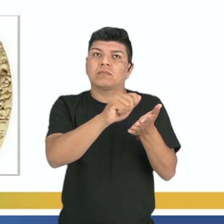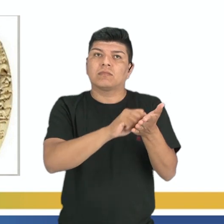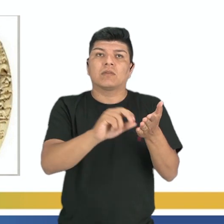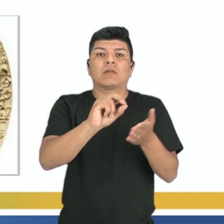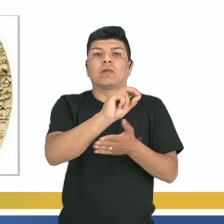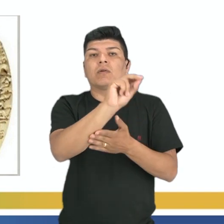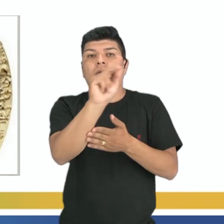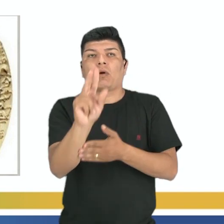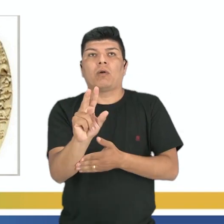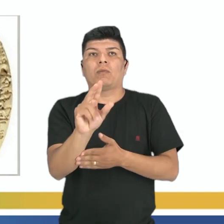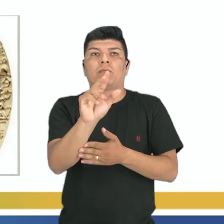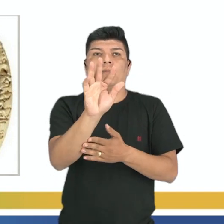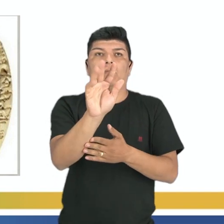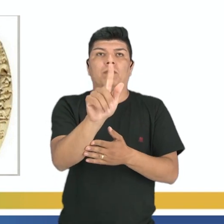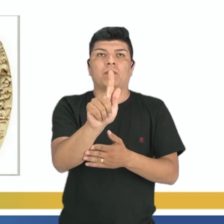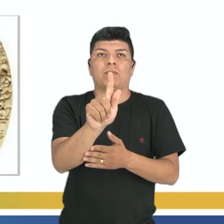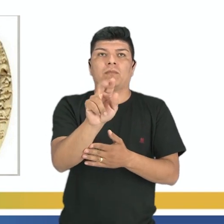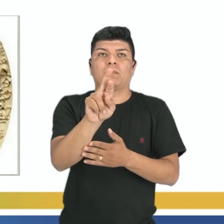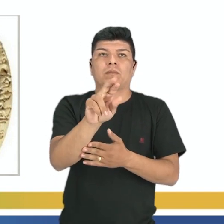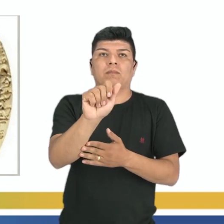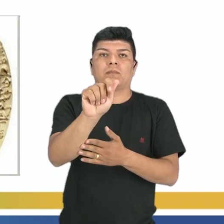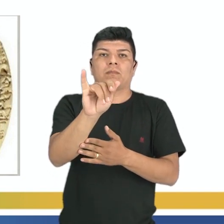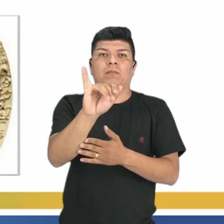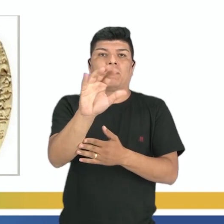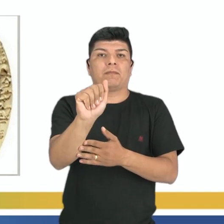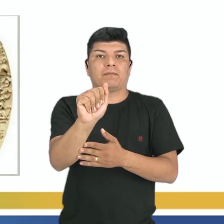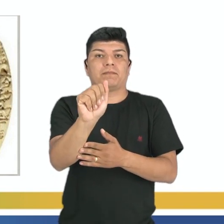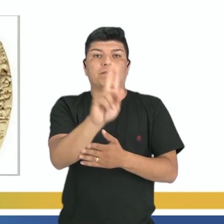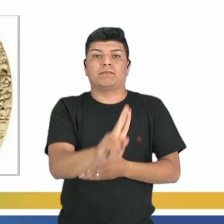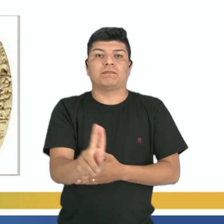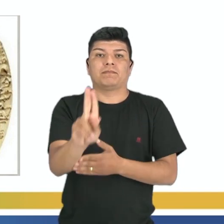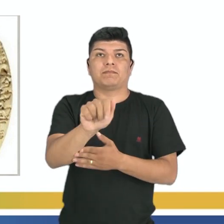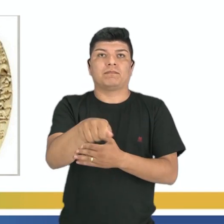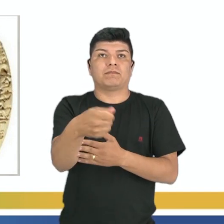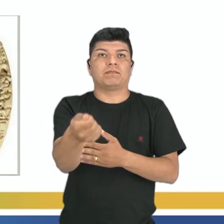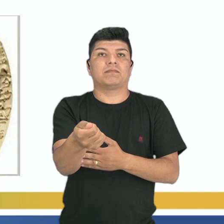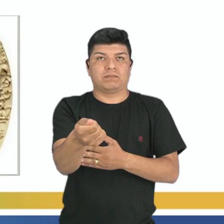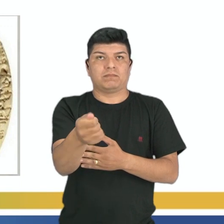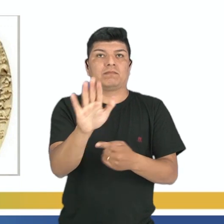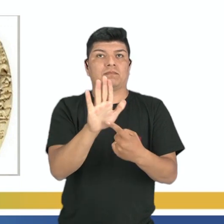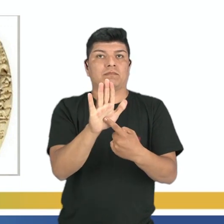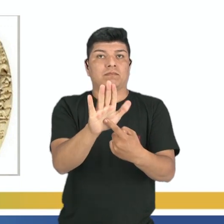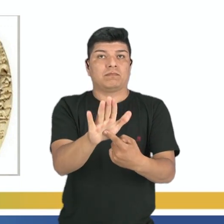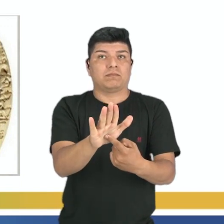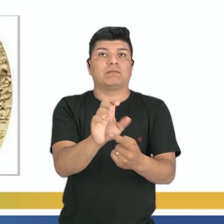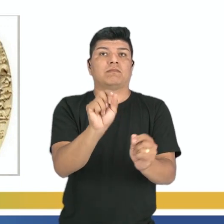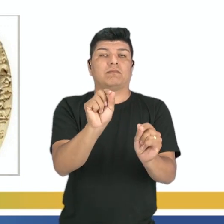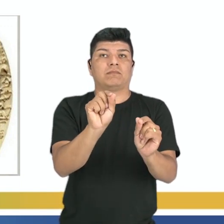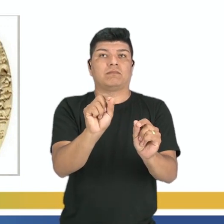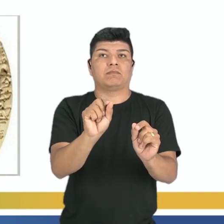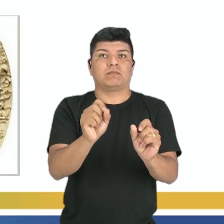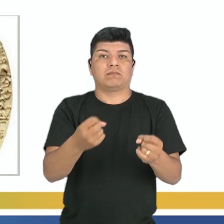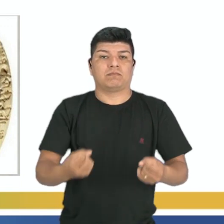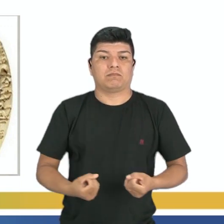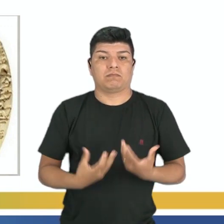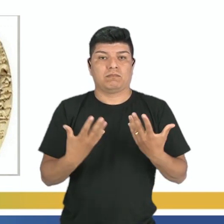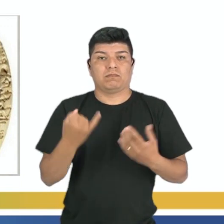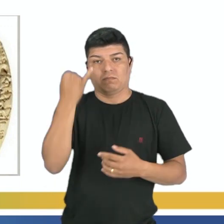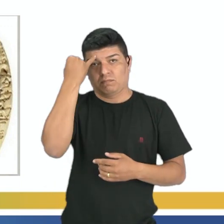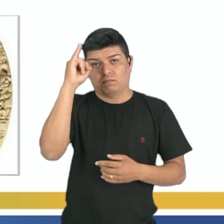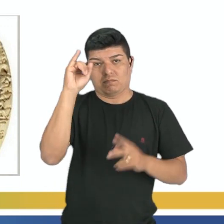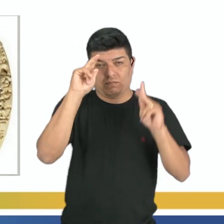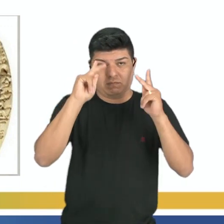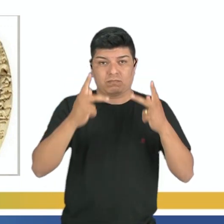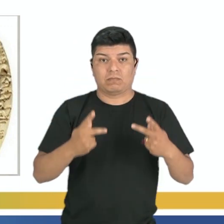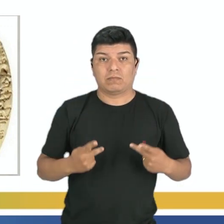escritografia consiste na utilização de sinais, que são símbolos, né, para exprimir as ideias humanas. Então,